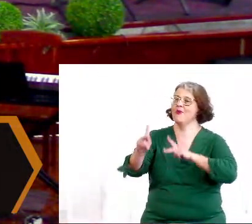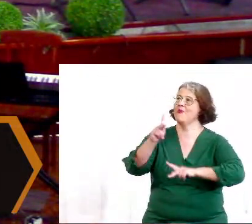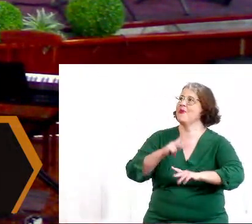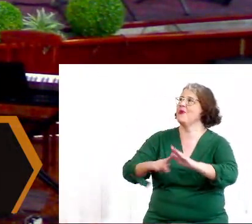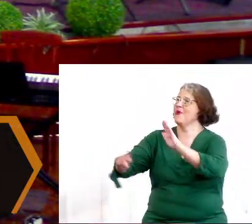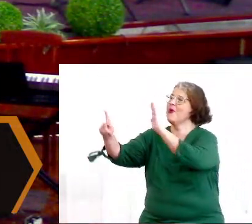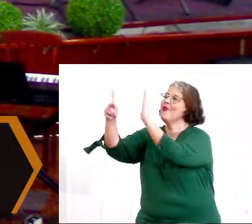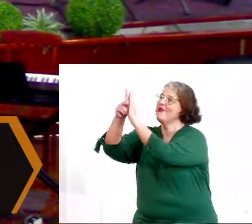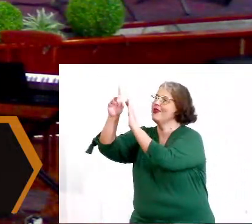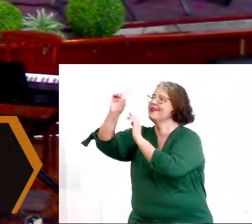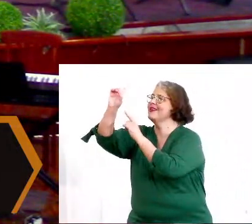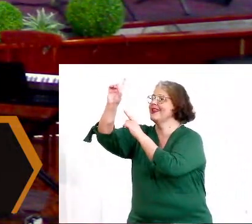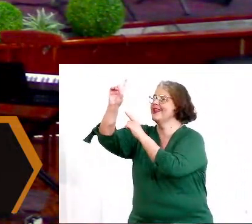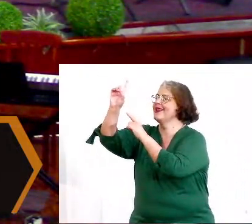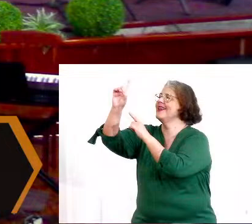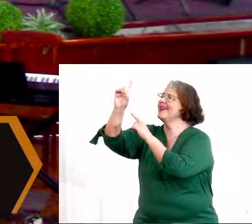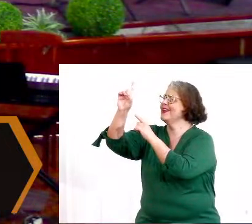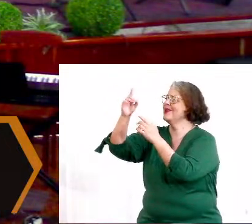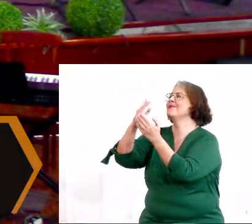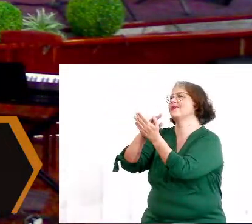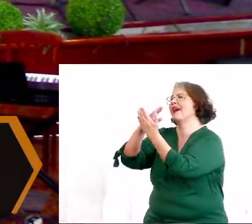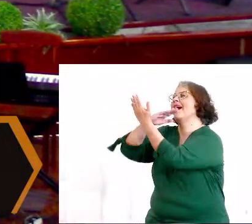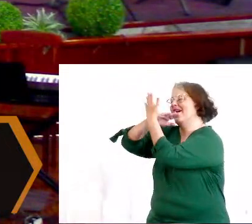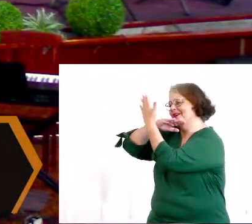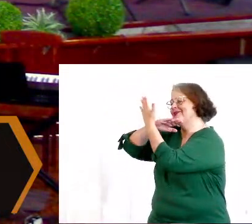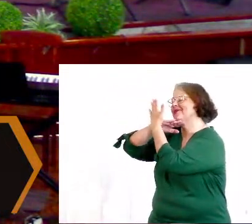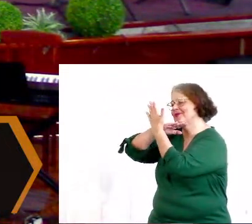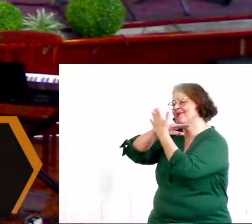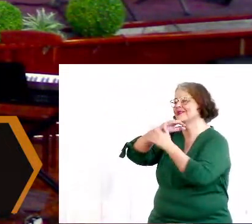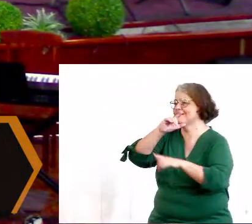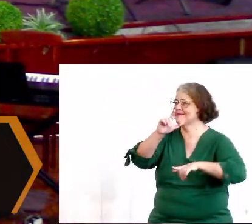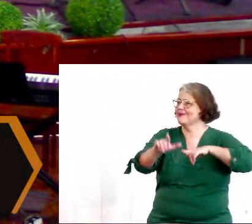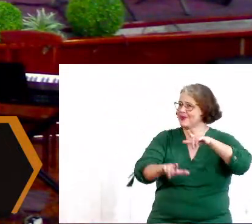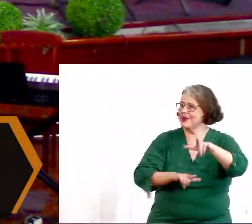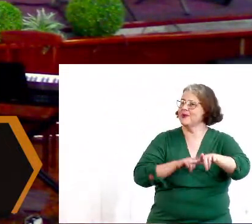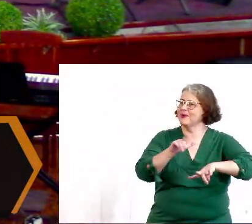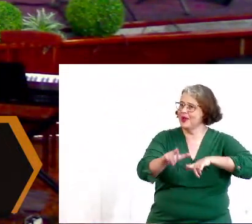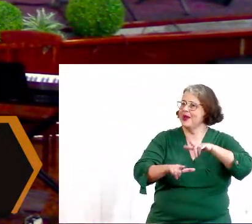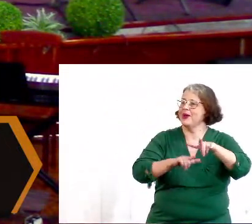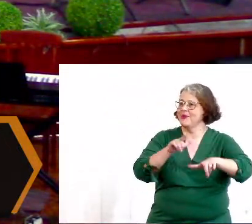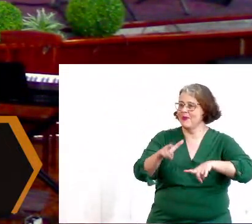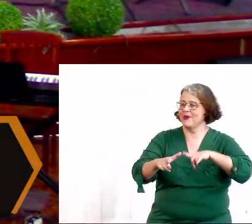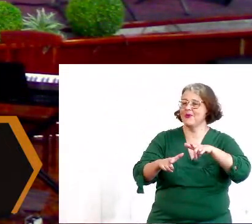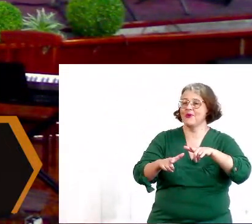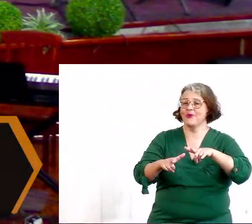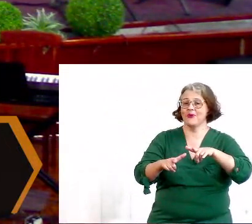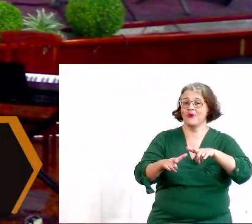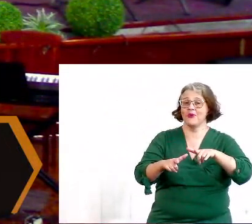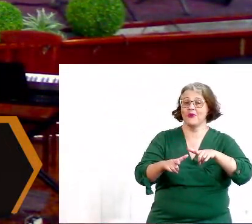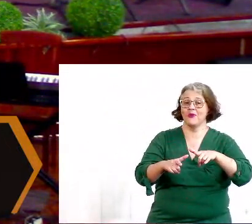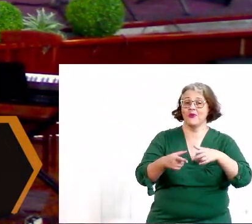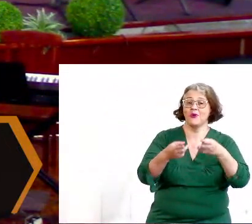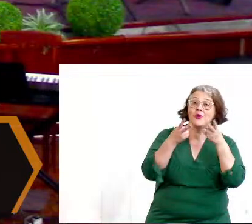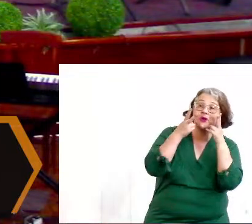Teu povo, ó Deus, assiste em seu labor,